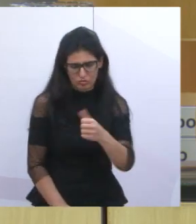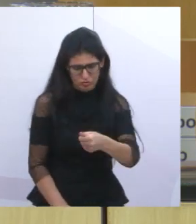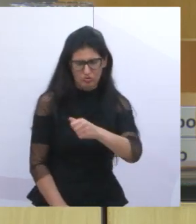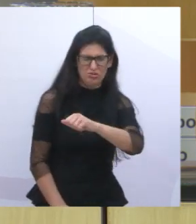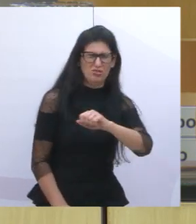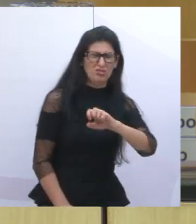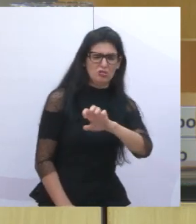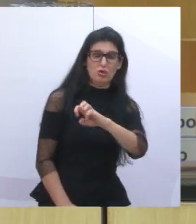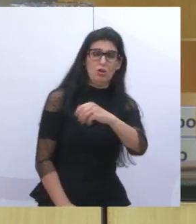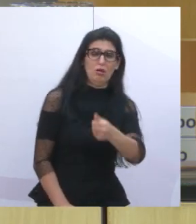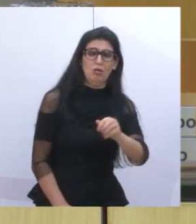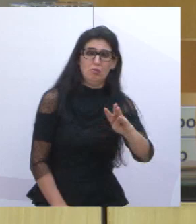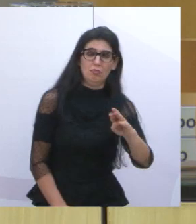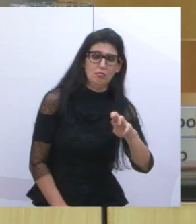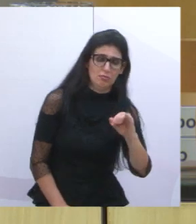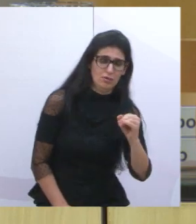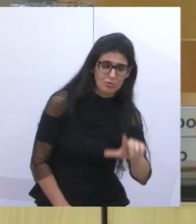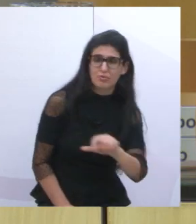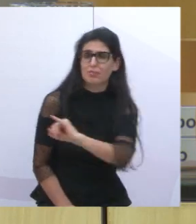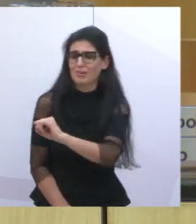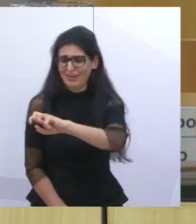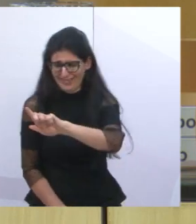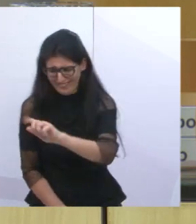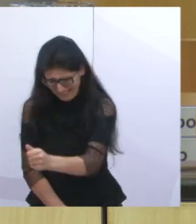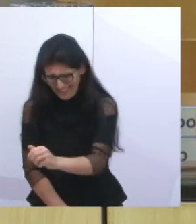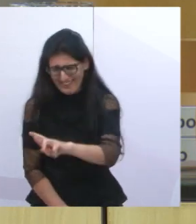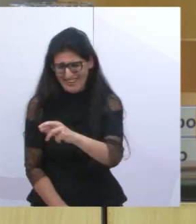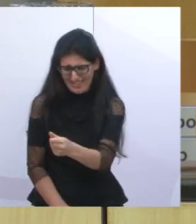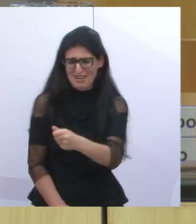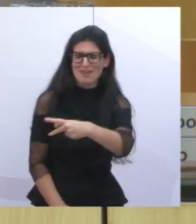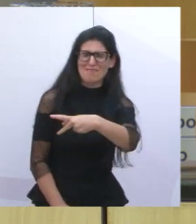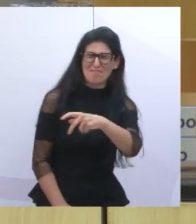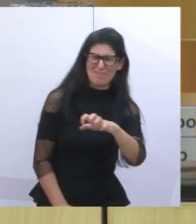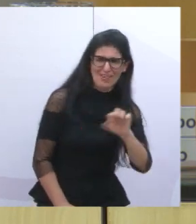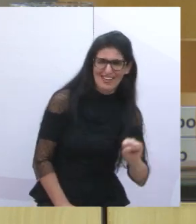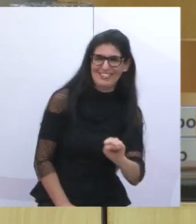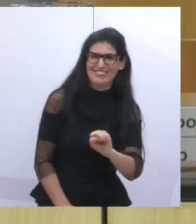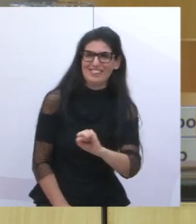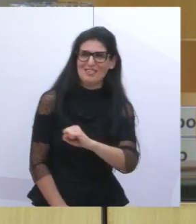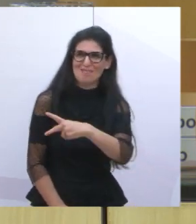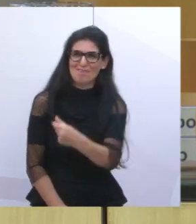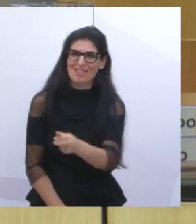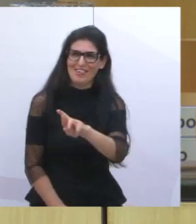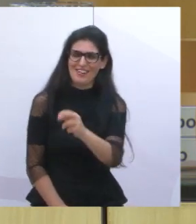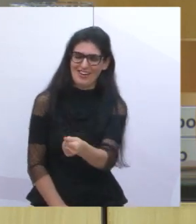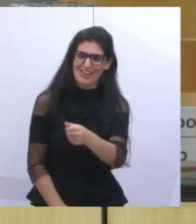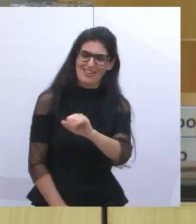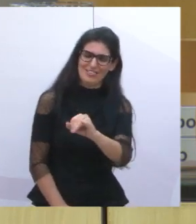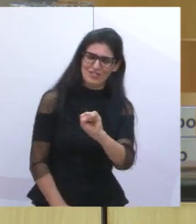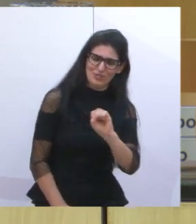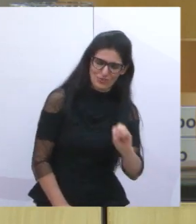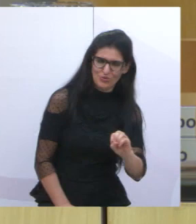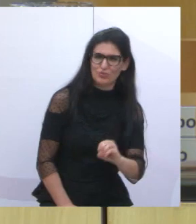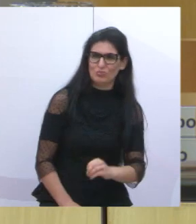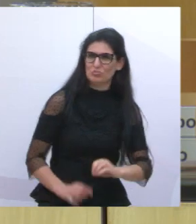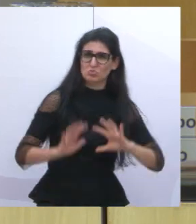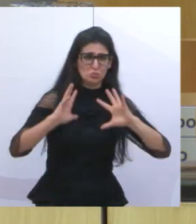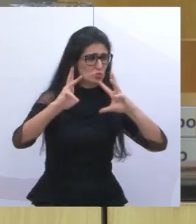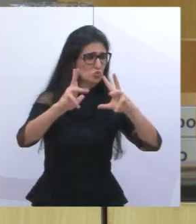de Maio, Esperança, algumas ruas, Paraíso. Então, e nenhuma delas vai pagar